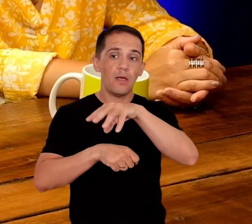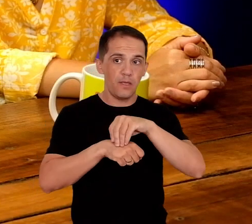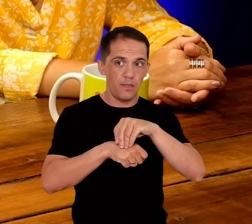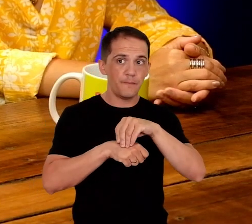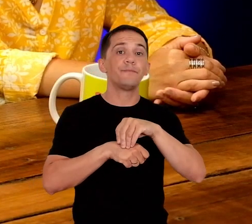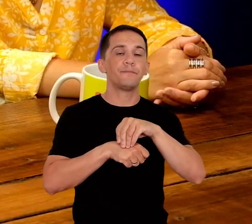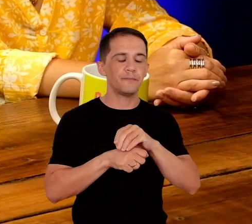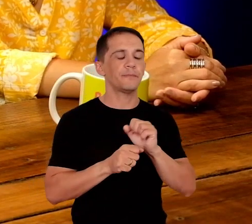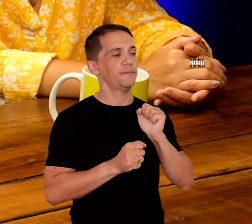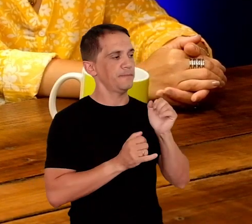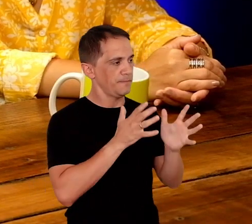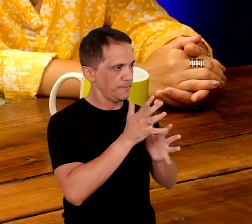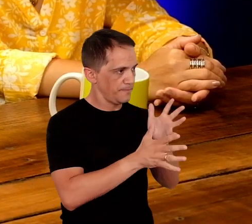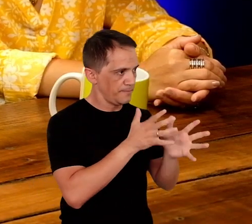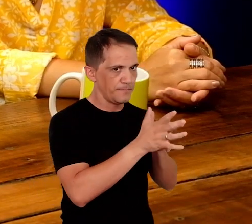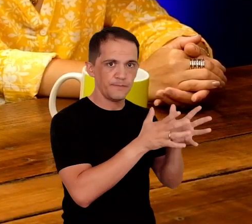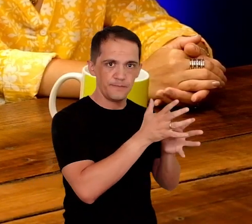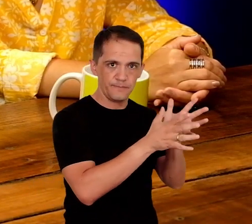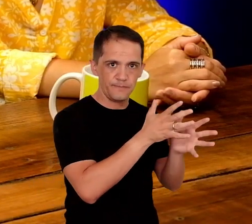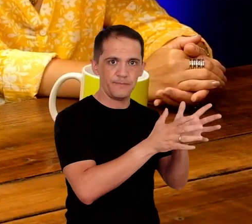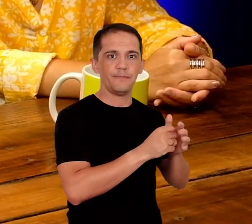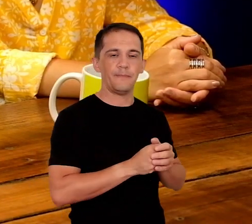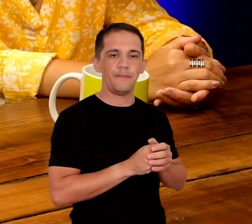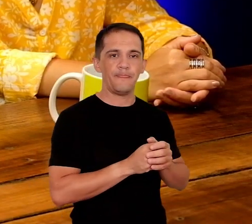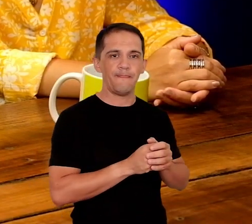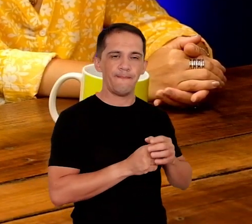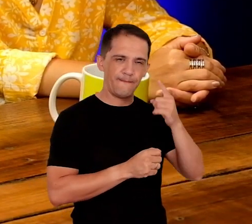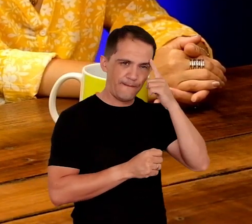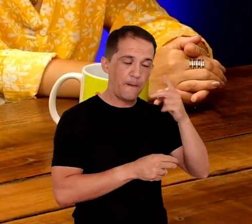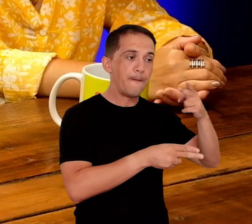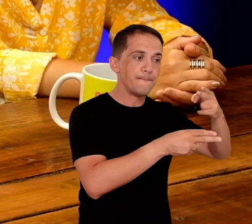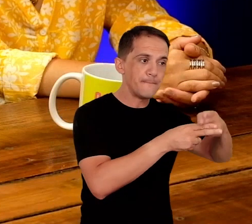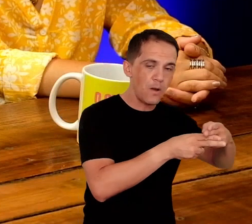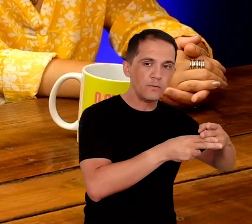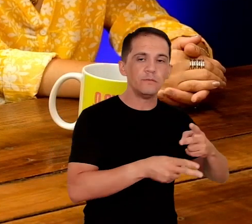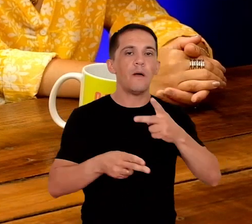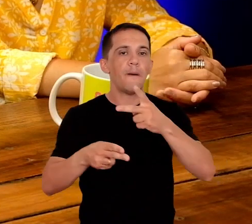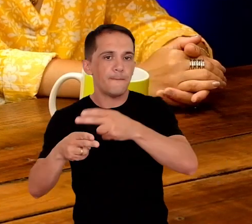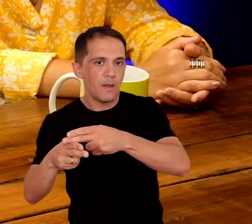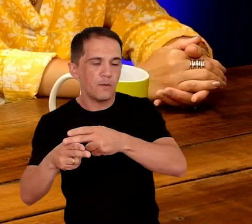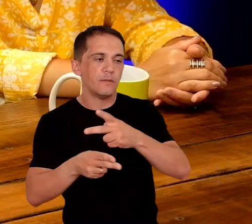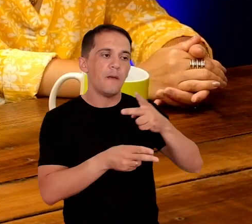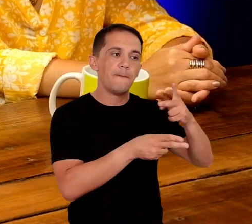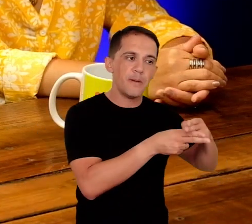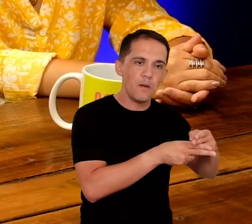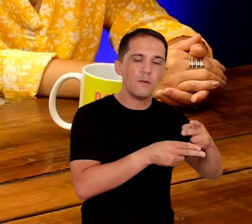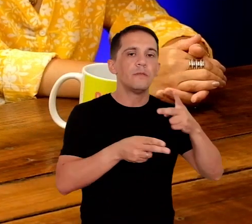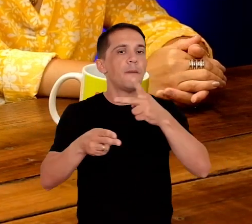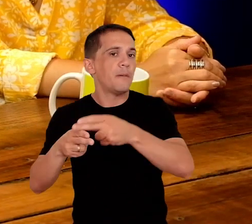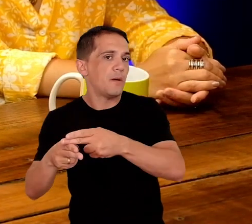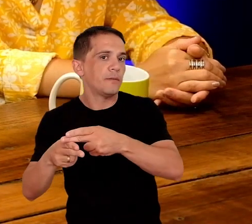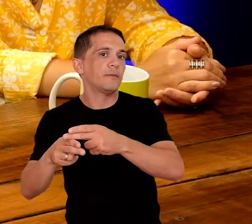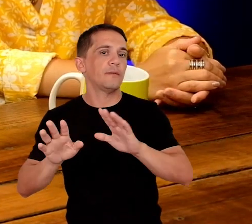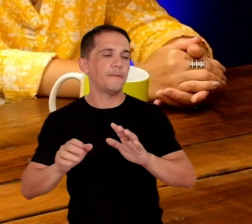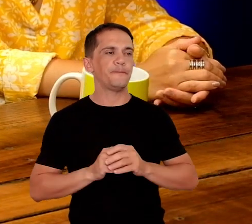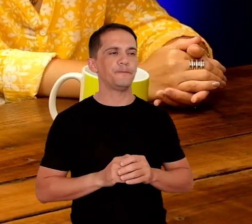entendo a mensagem e transmito para a pessoa surda em língua de sinais. Como, por exemplo, essa questão que a Michelle falou do... Desligamento, né? Não,